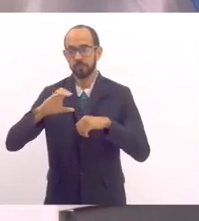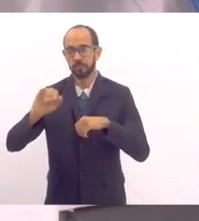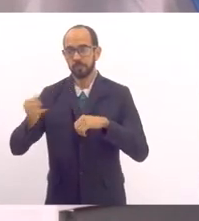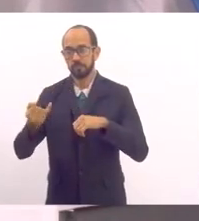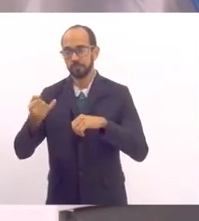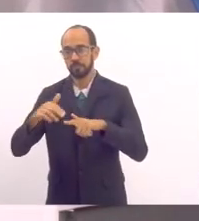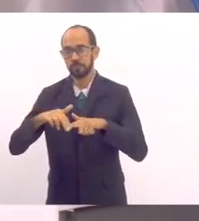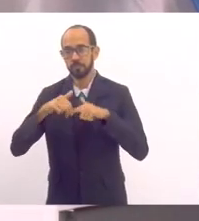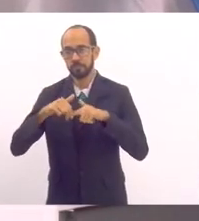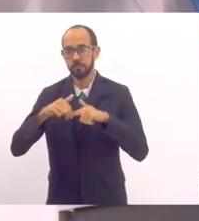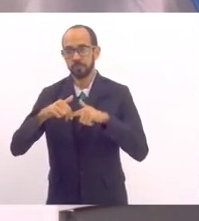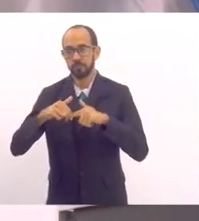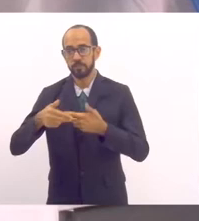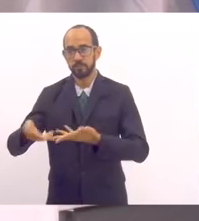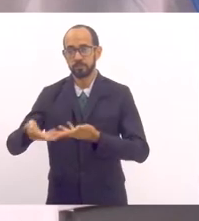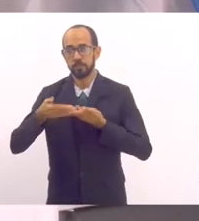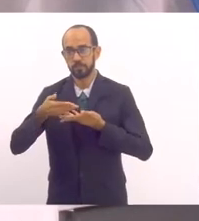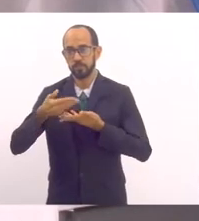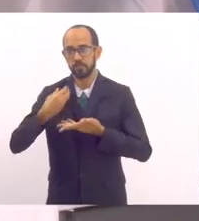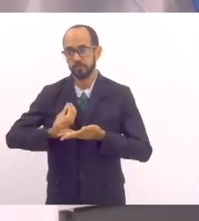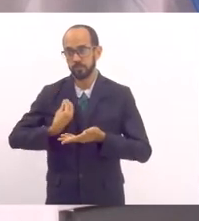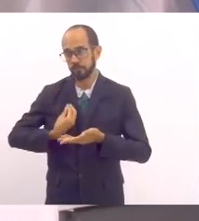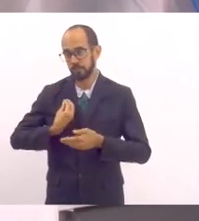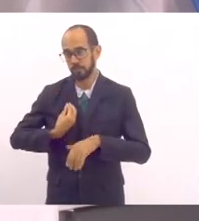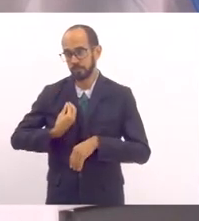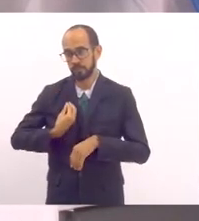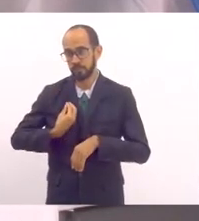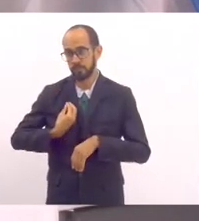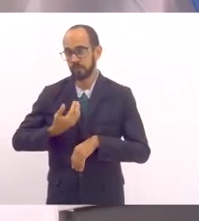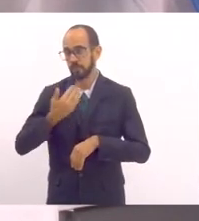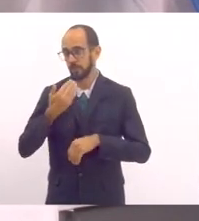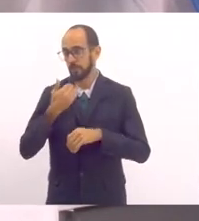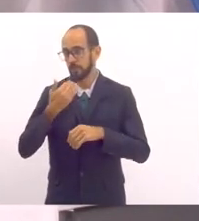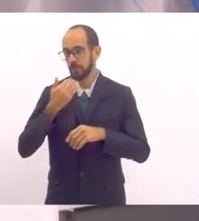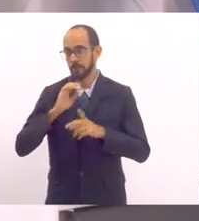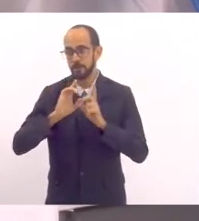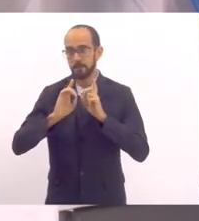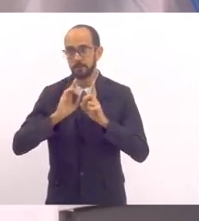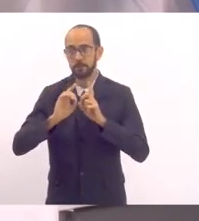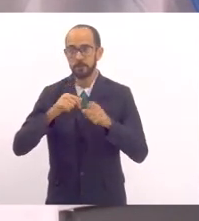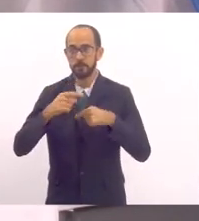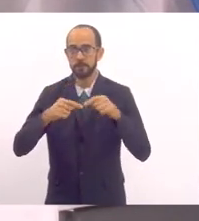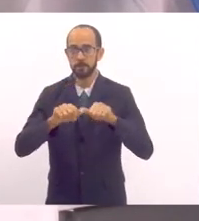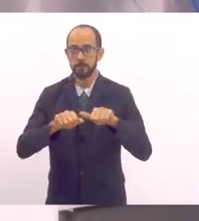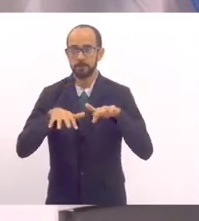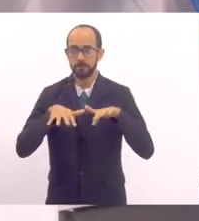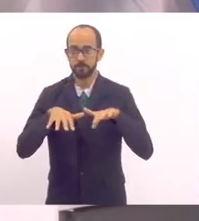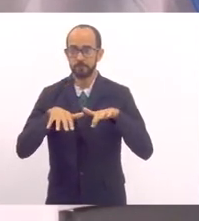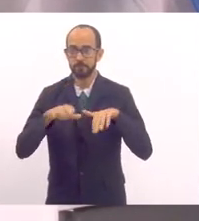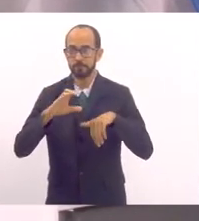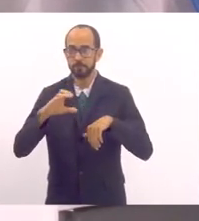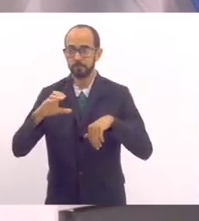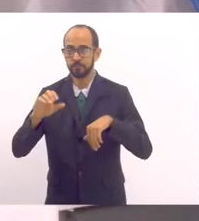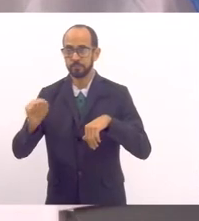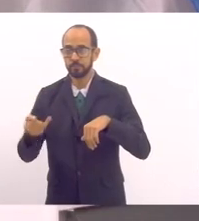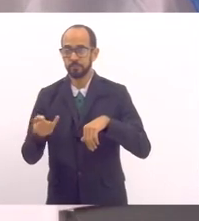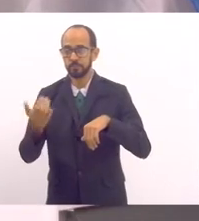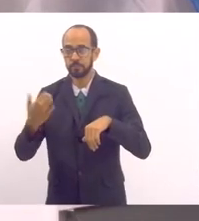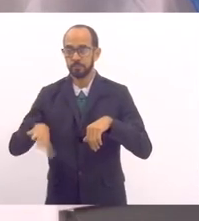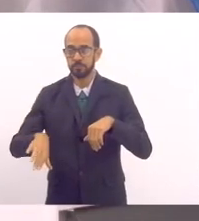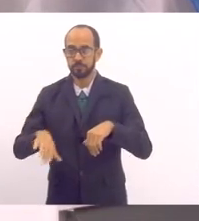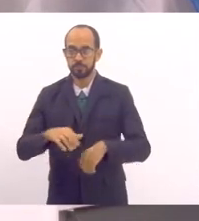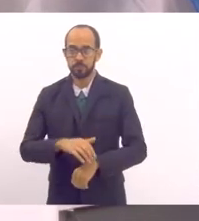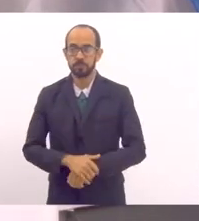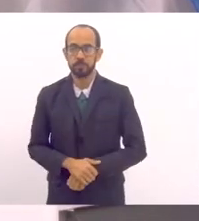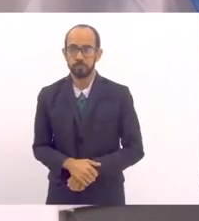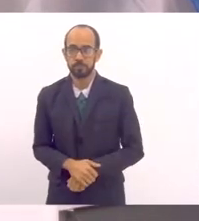convidado a participação deles. Porque não adianta a gente debater tudo aqui e, quando eu chegar no plenário, a CCJ rejeitar ou não acatar, não